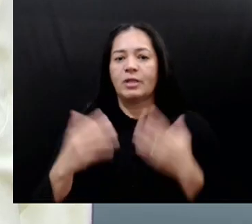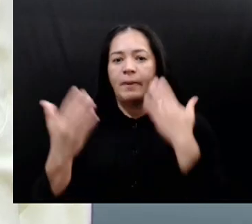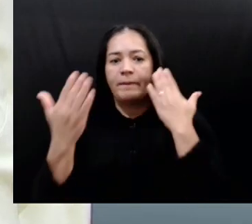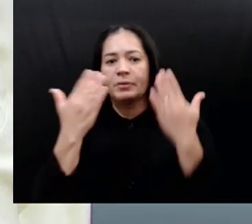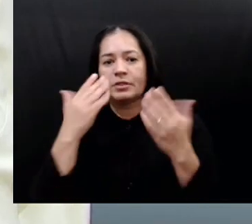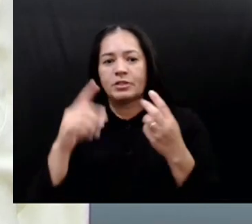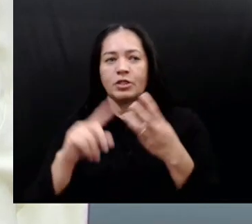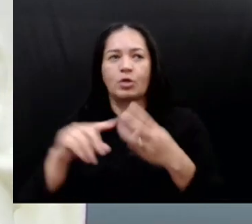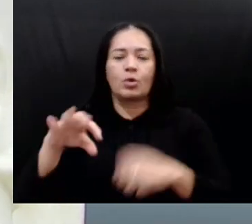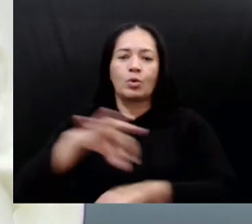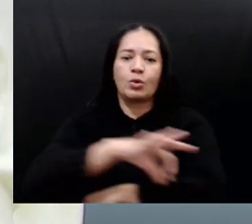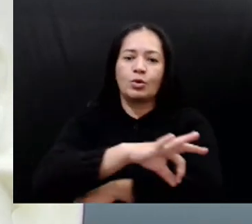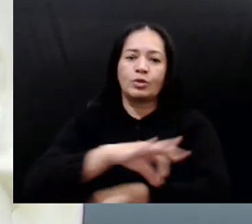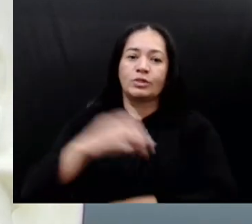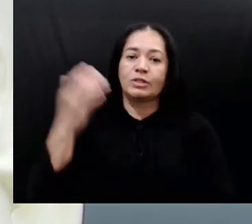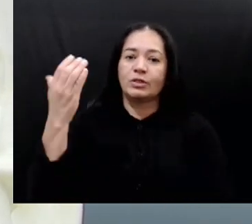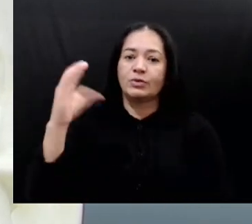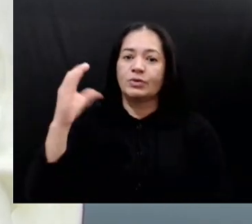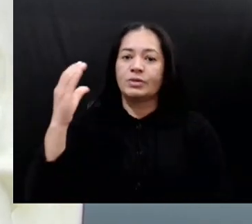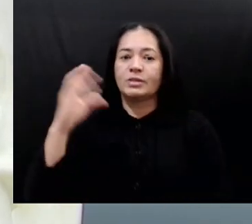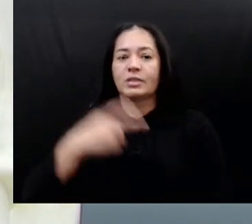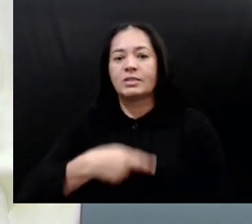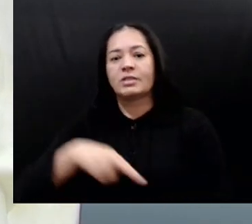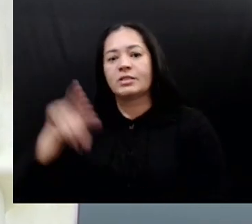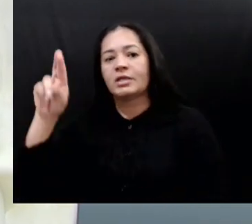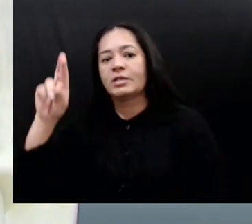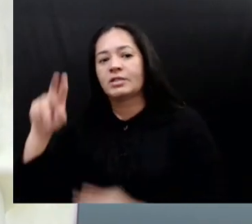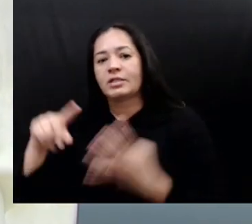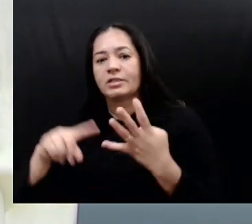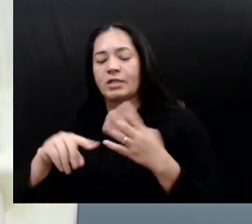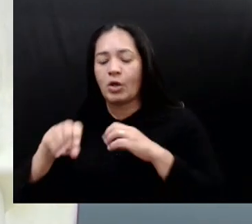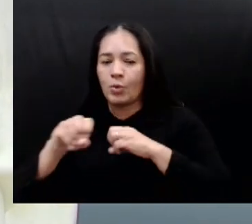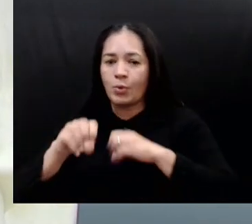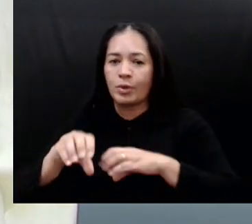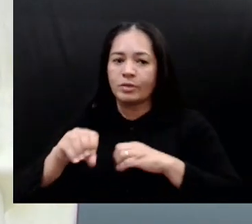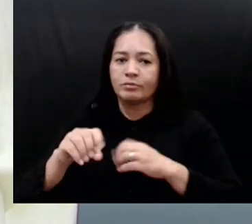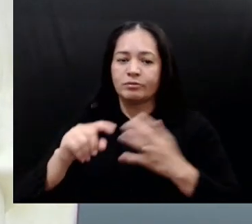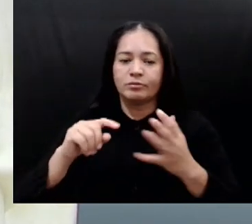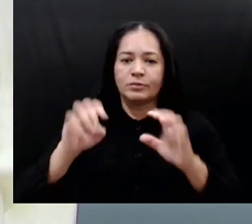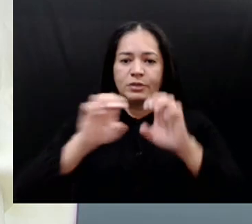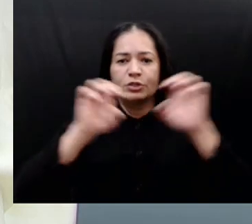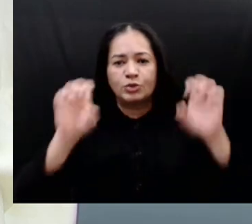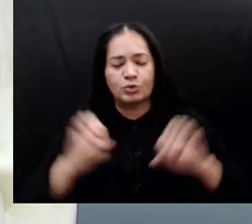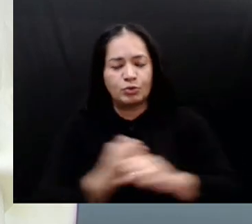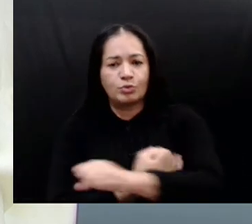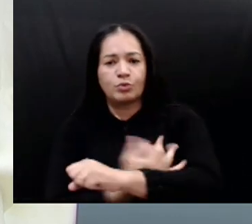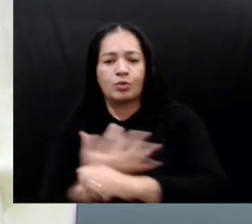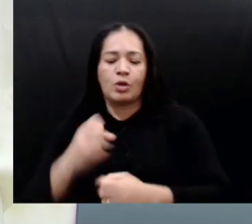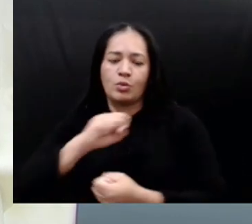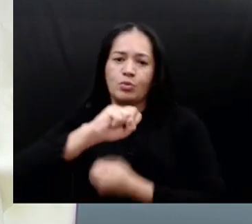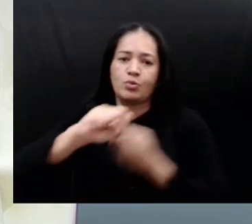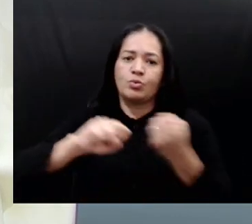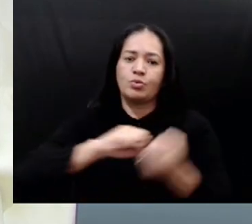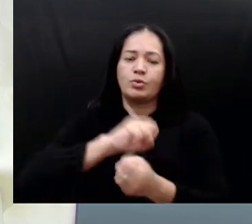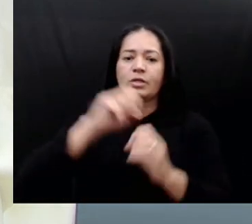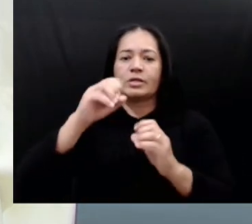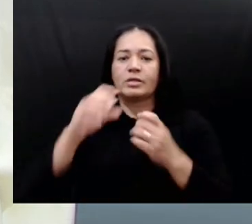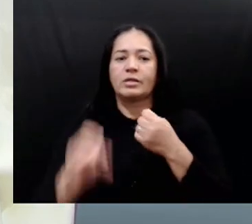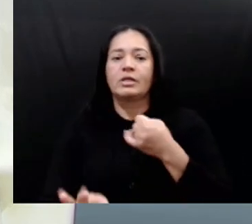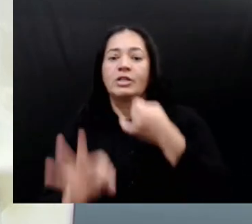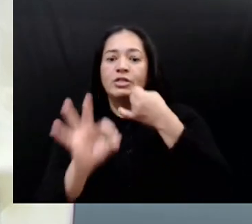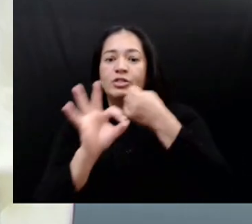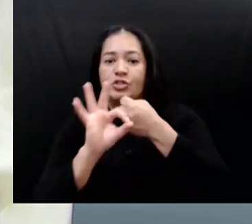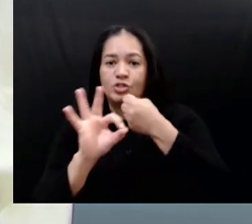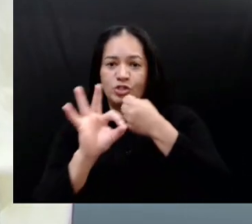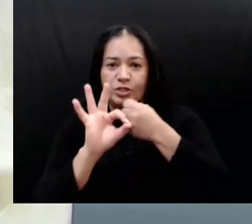da religião, temos também educação, infraestrutura urbana, sustentabilidade, direito, né? A maioria dos